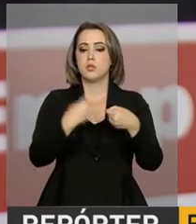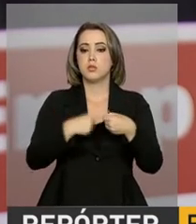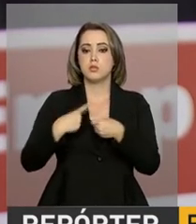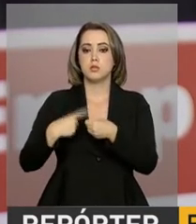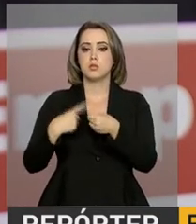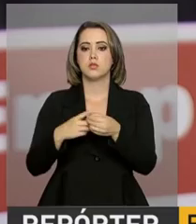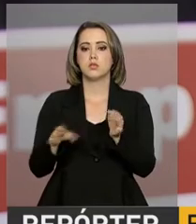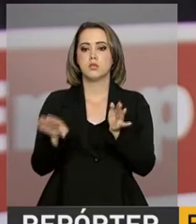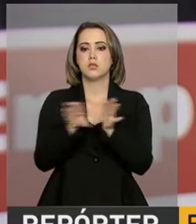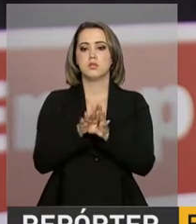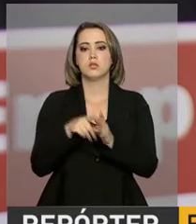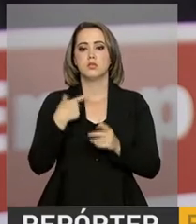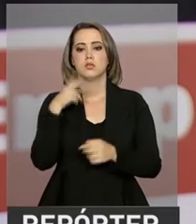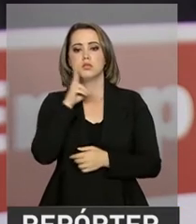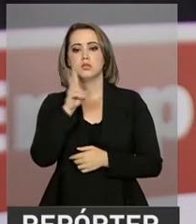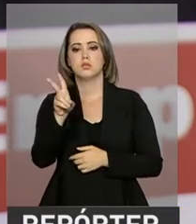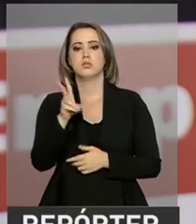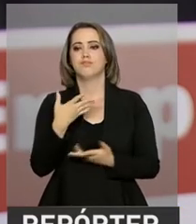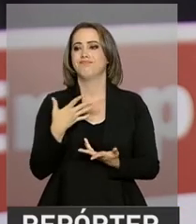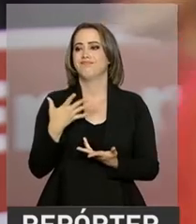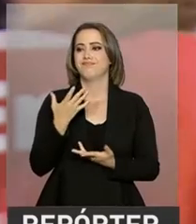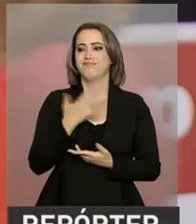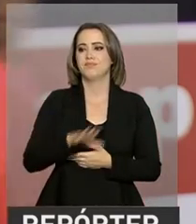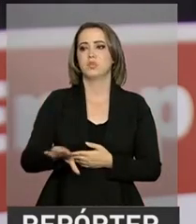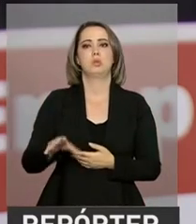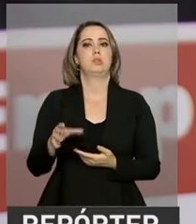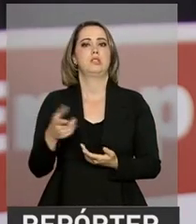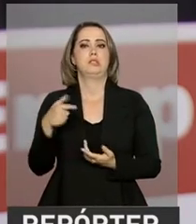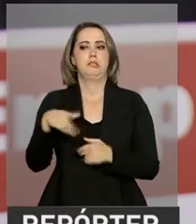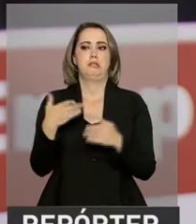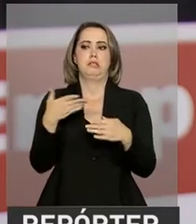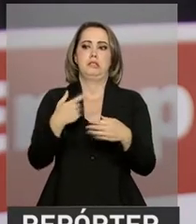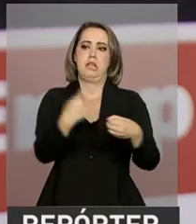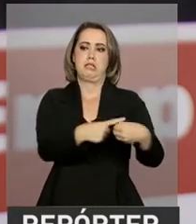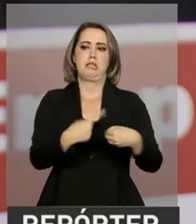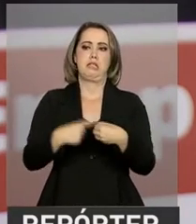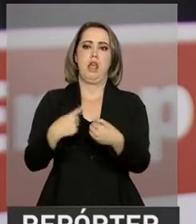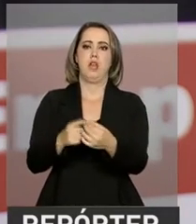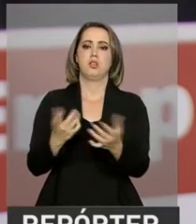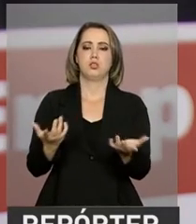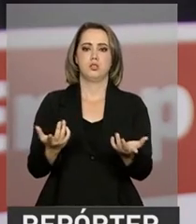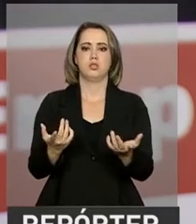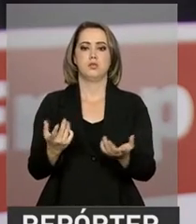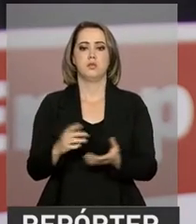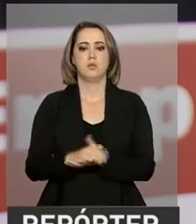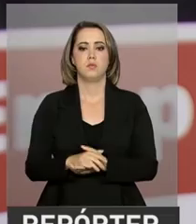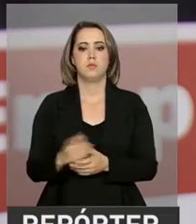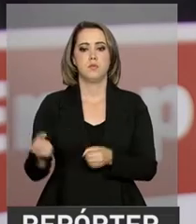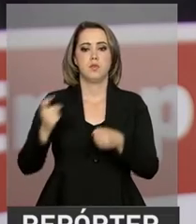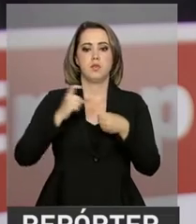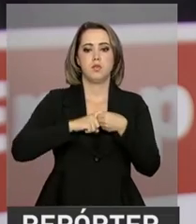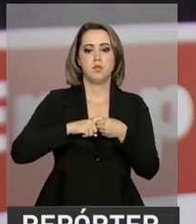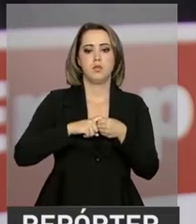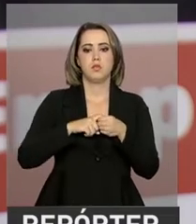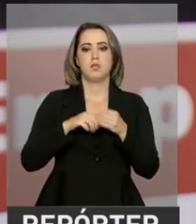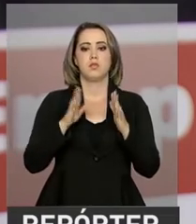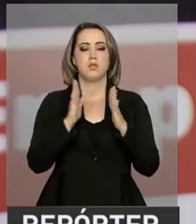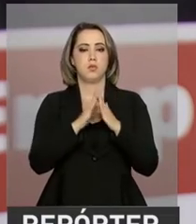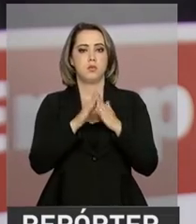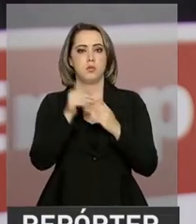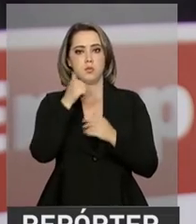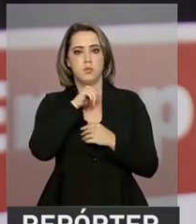quando eu cheguei no incêndio da república que o ali não era pra mim que eu não me encaixava na realidade voltei do interior